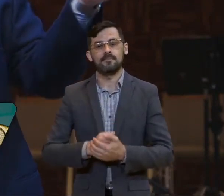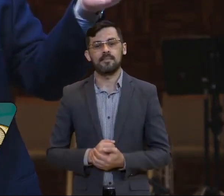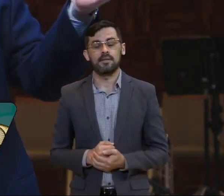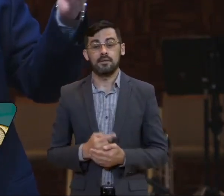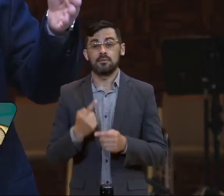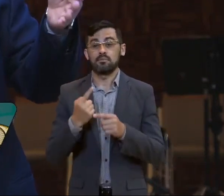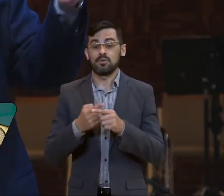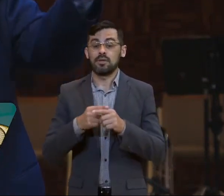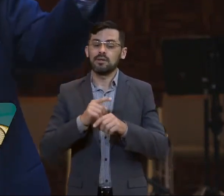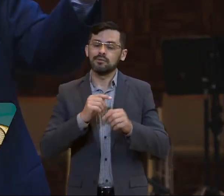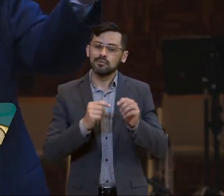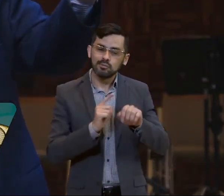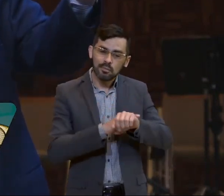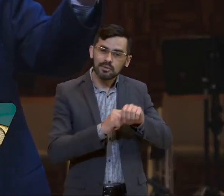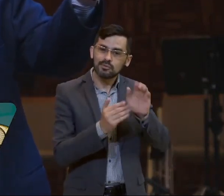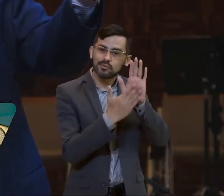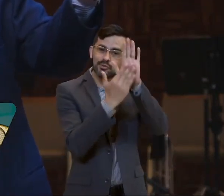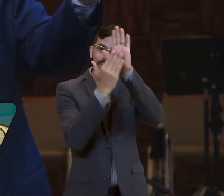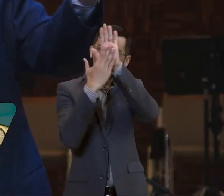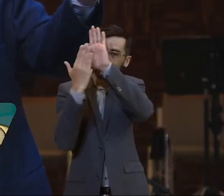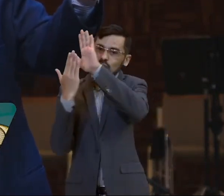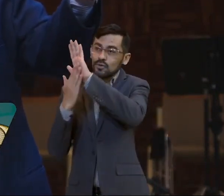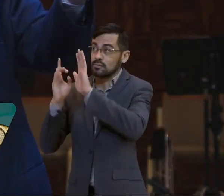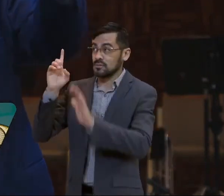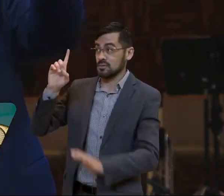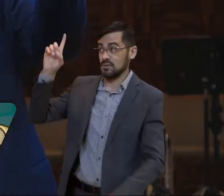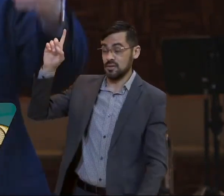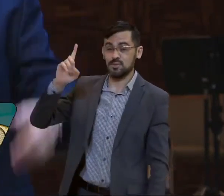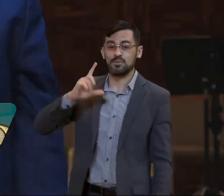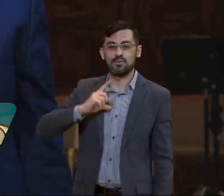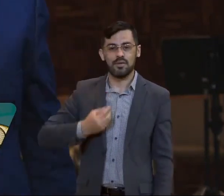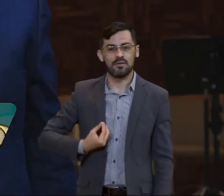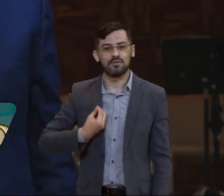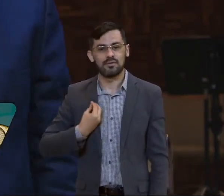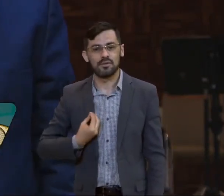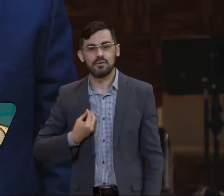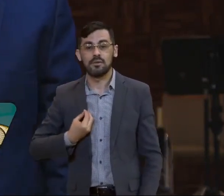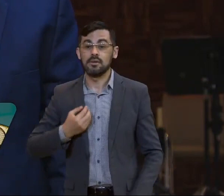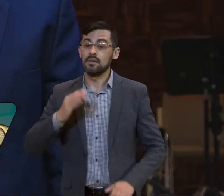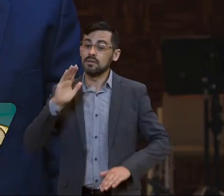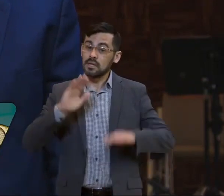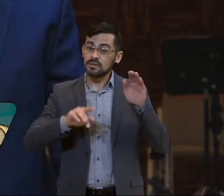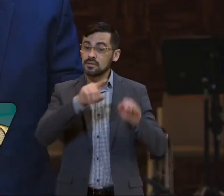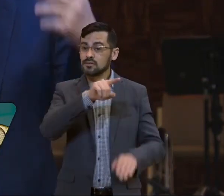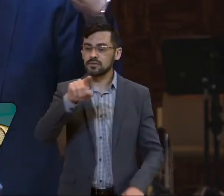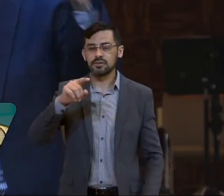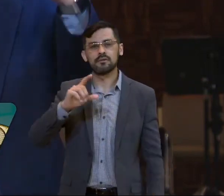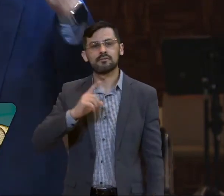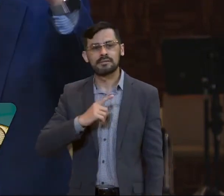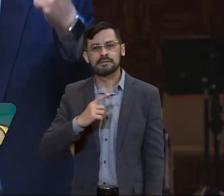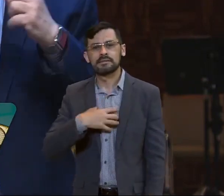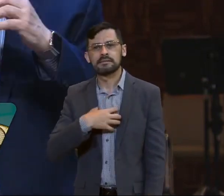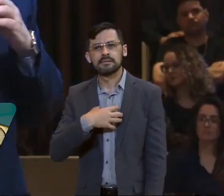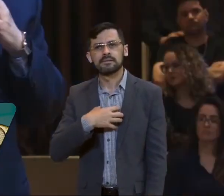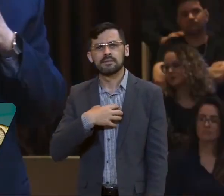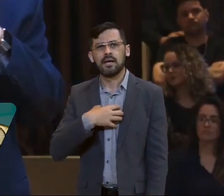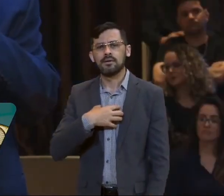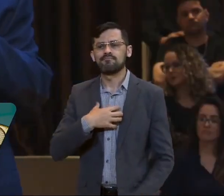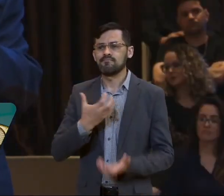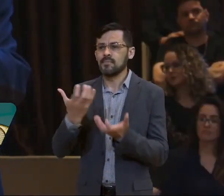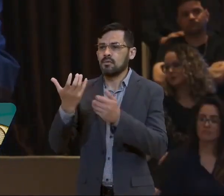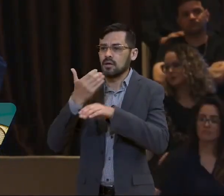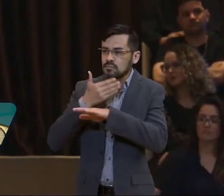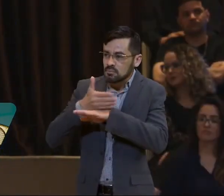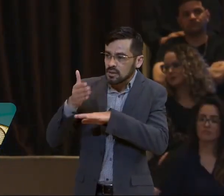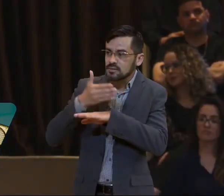porque é no meio dos louvores que eu habito. E talvez você esteja tomando essa decisão e dizendo: Senhor, quero viver isso na